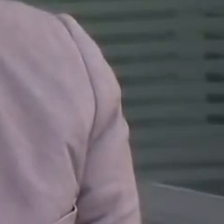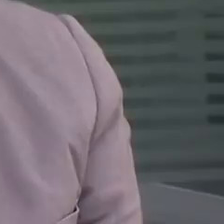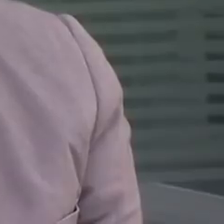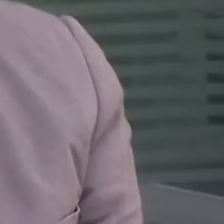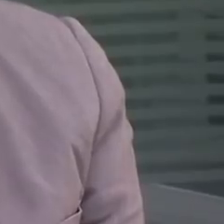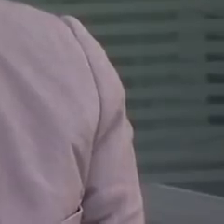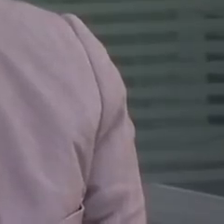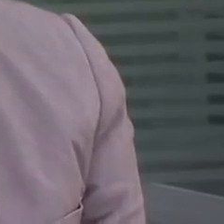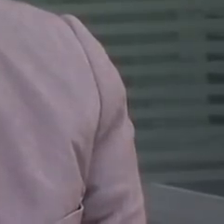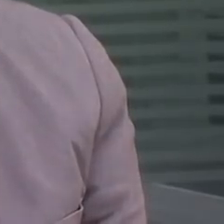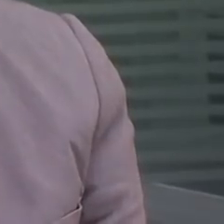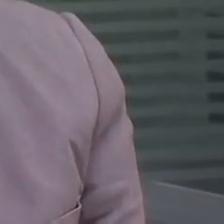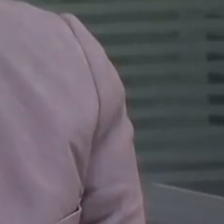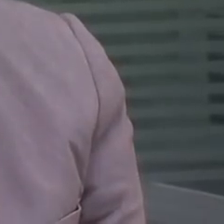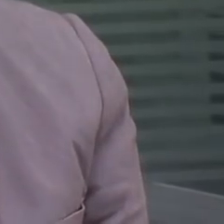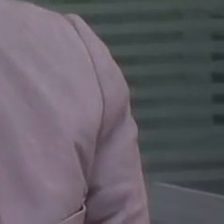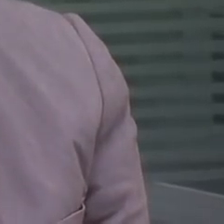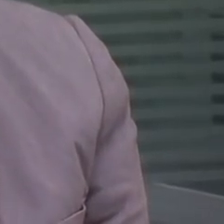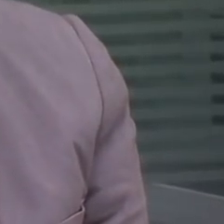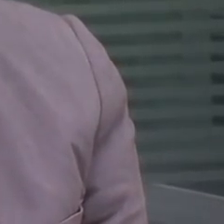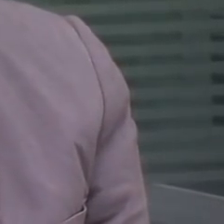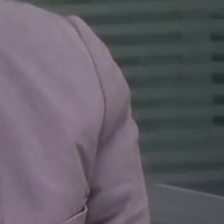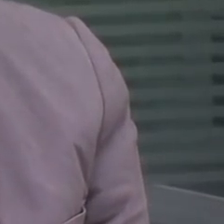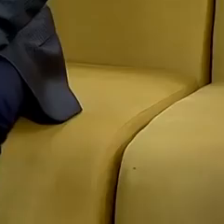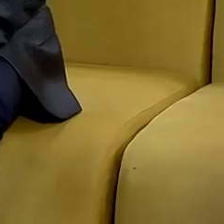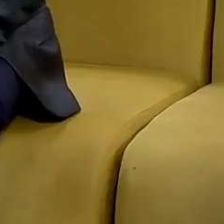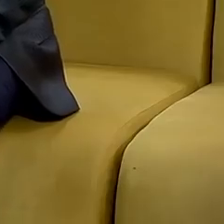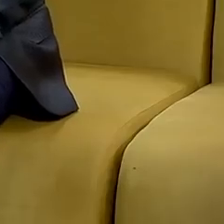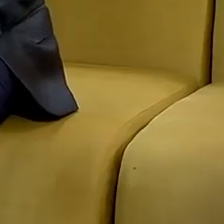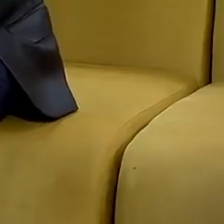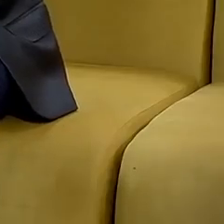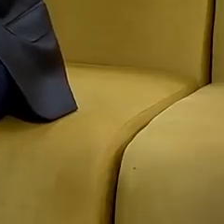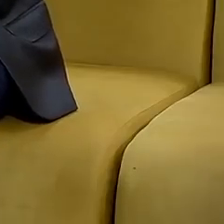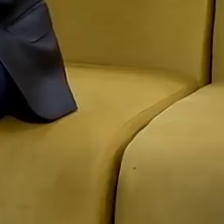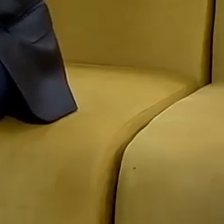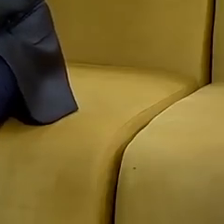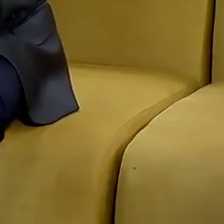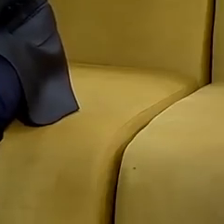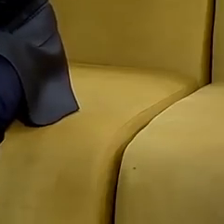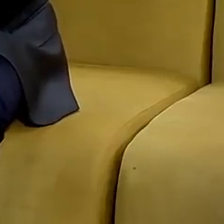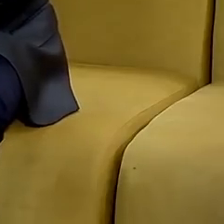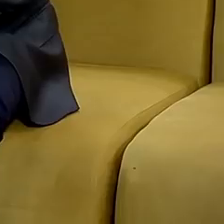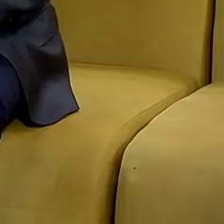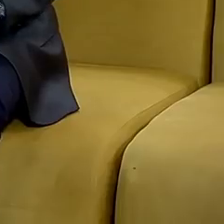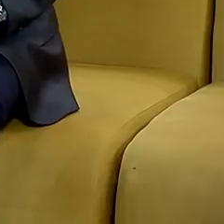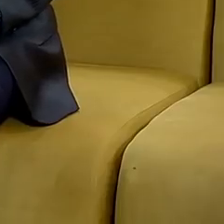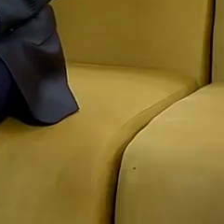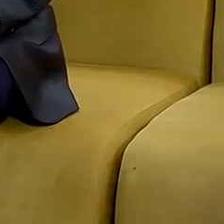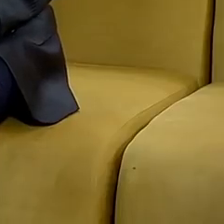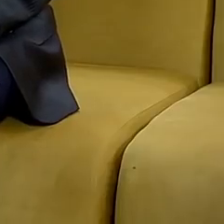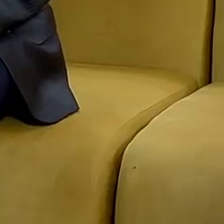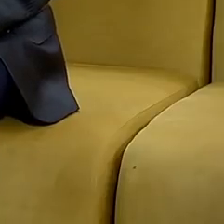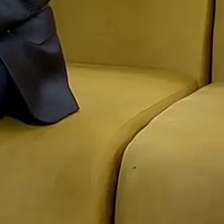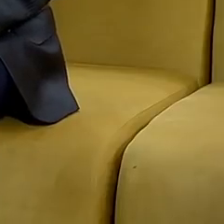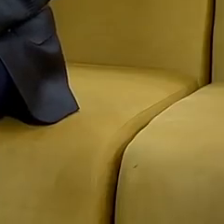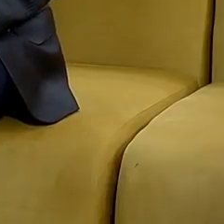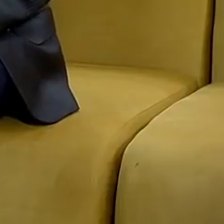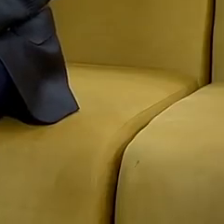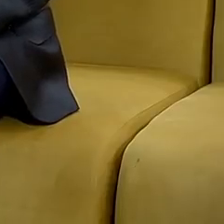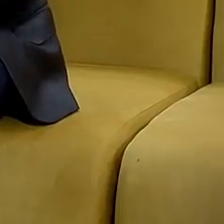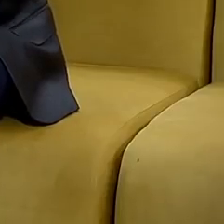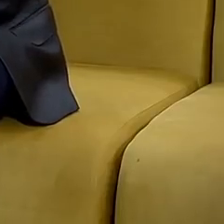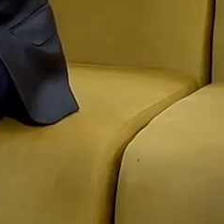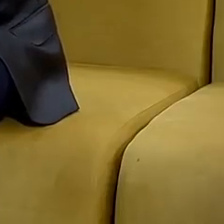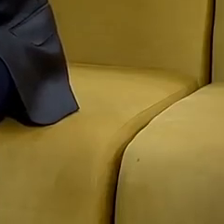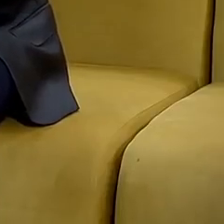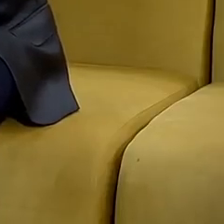empregos diretos e 30 mil empregos indiretos. Você pode participar aqui do programa com perguntas, comentários,